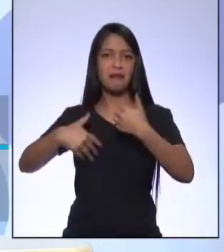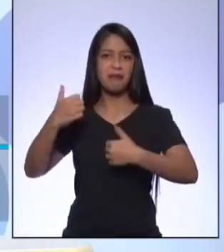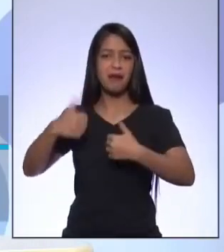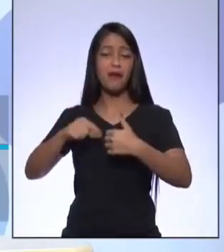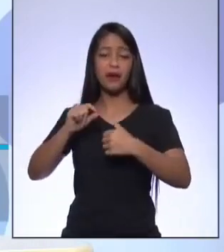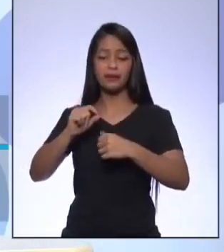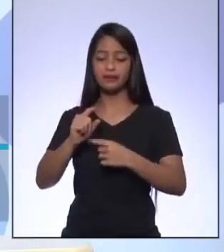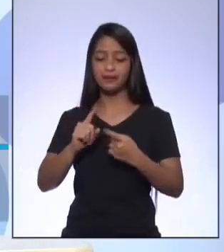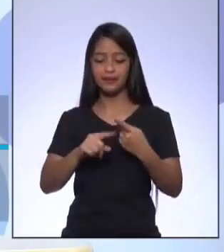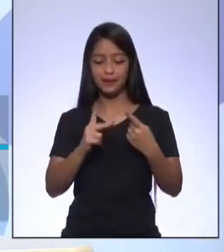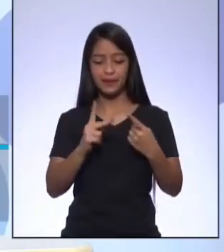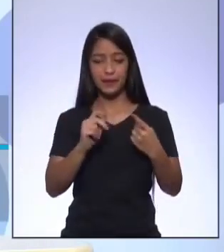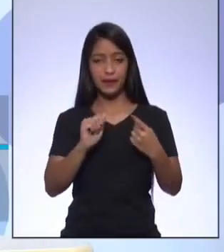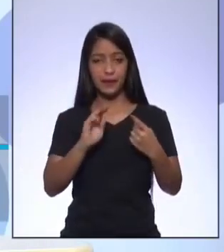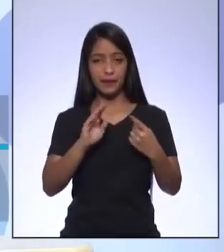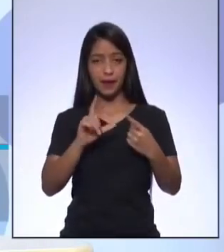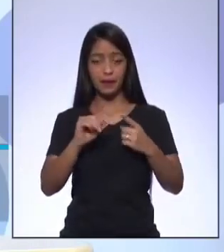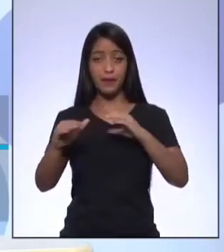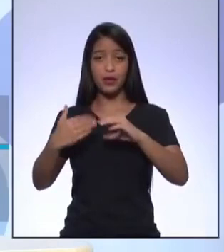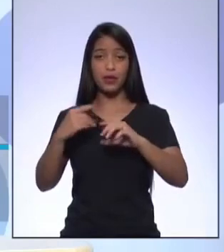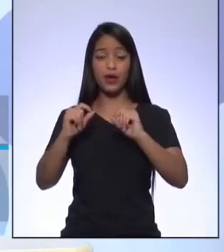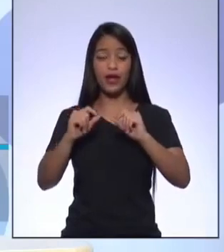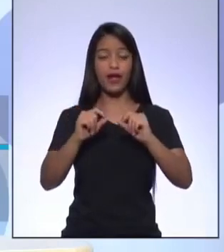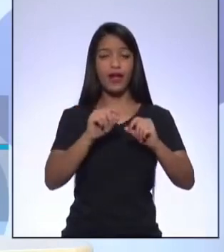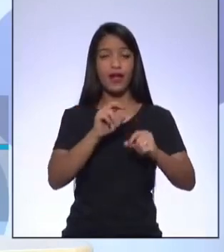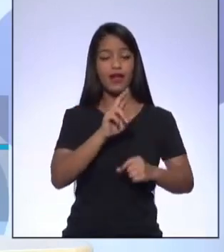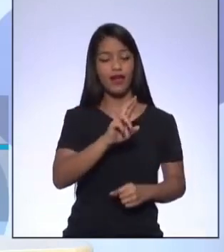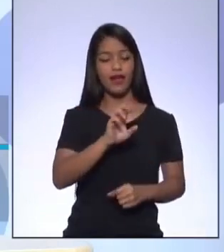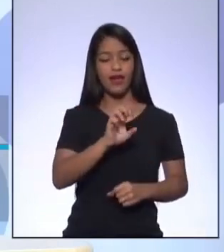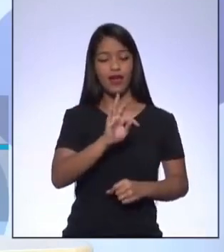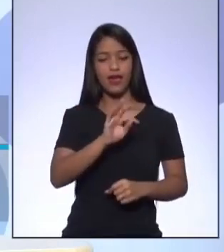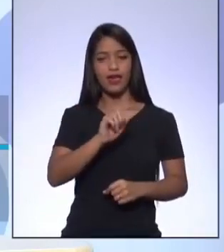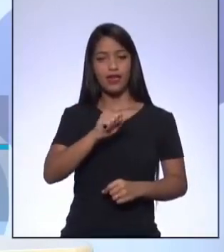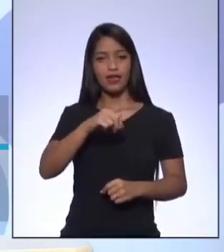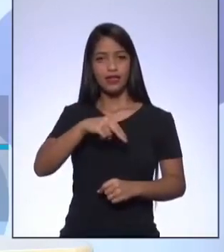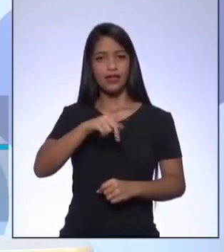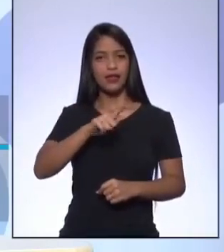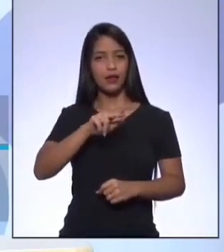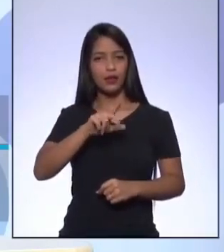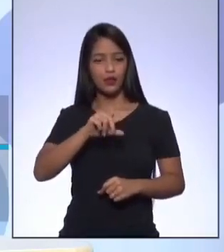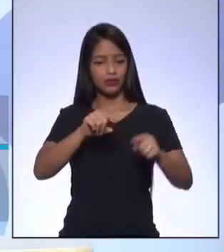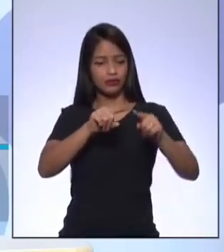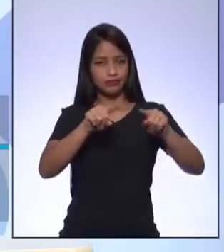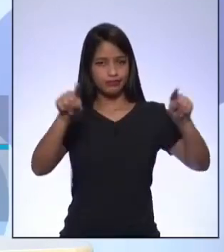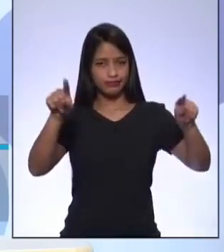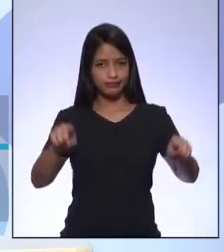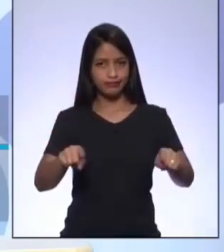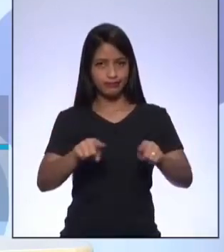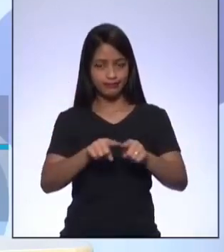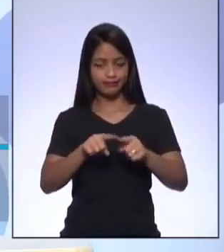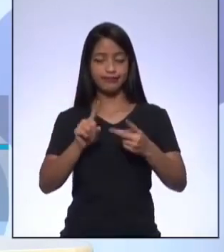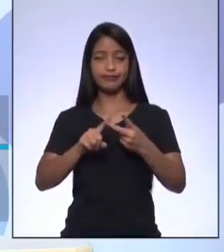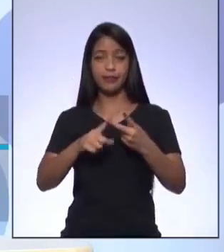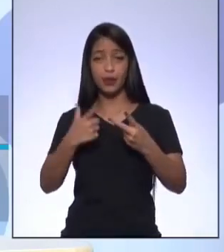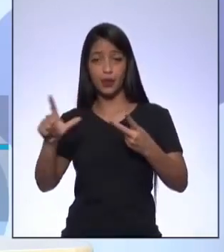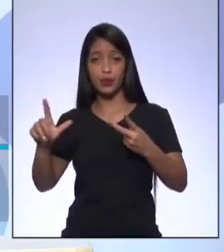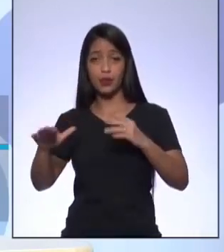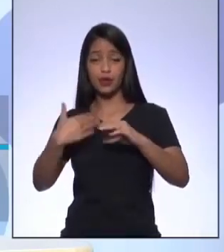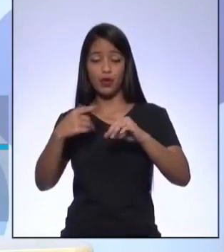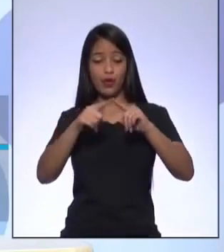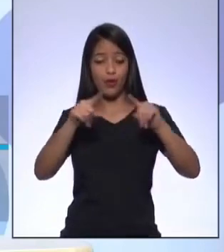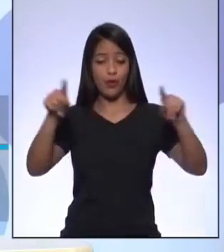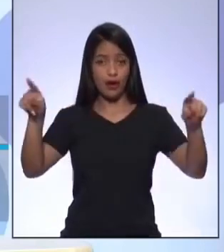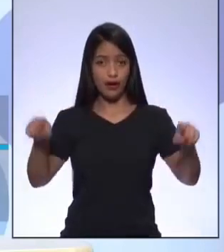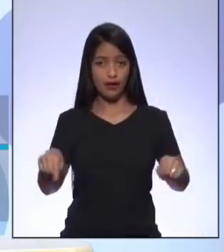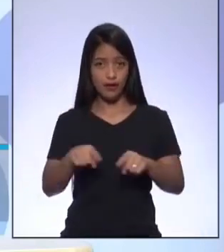O Pablo colocou retângulo, o Douglas colocou retângulo e quadrado, o Otávio colocou